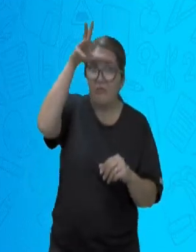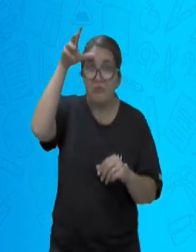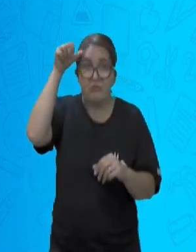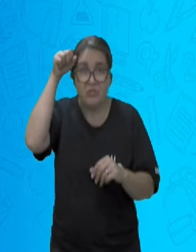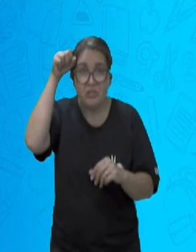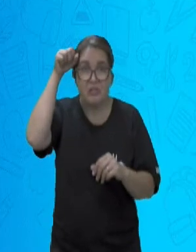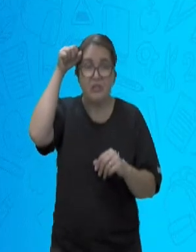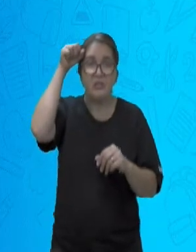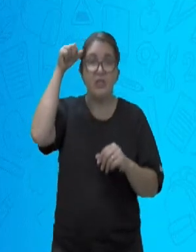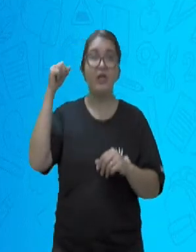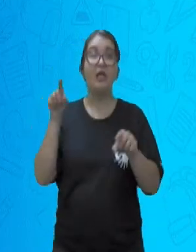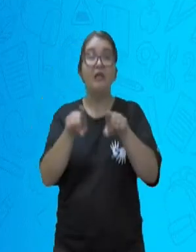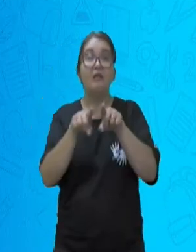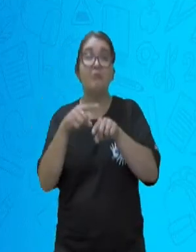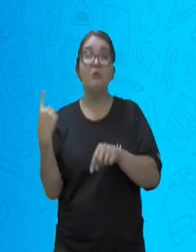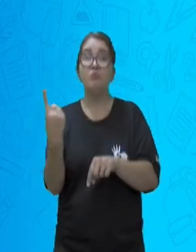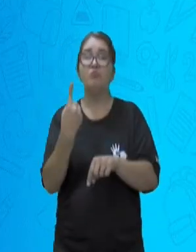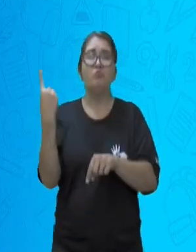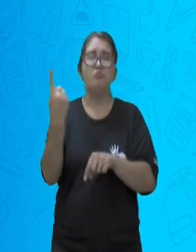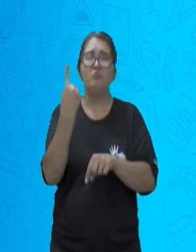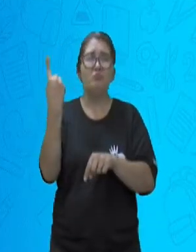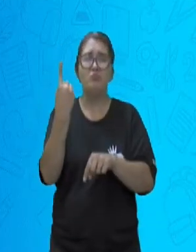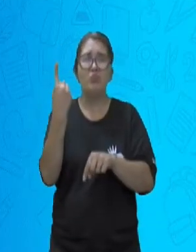organismo e ajuda no funcionamento.